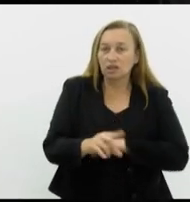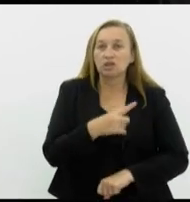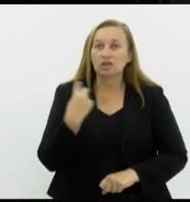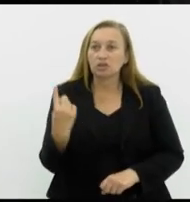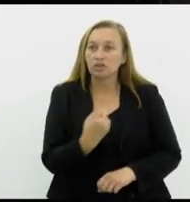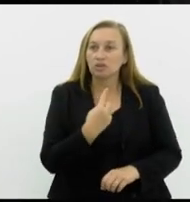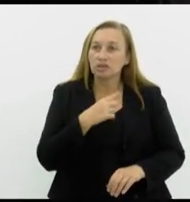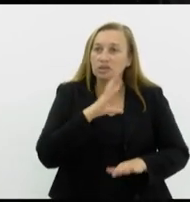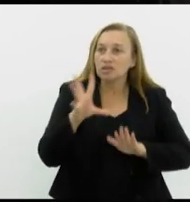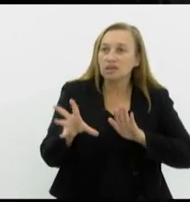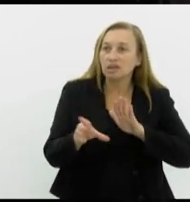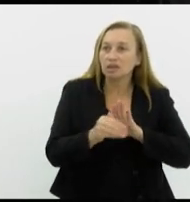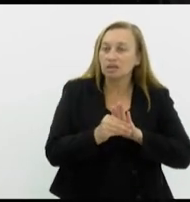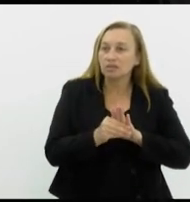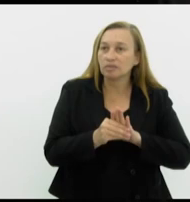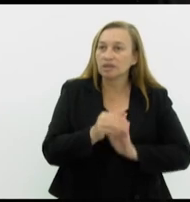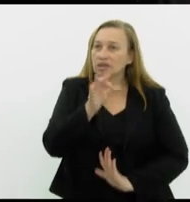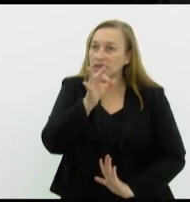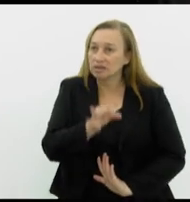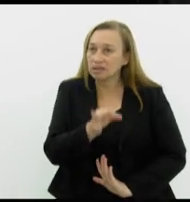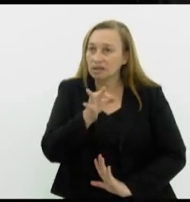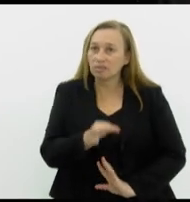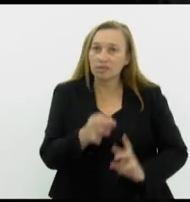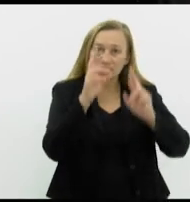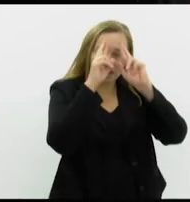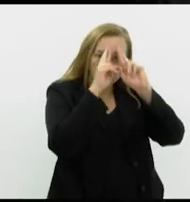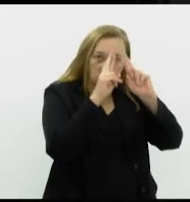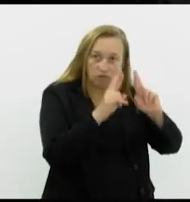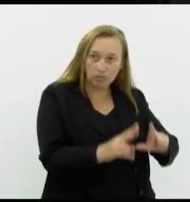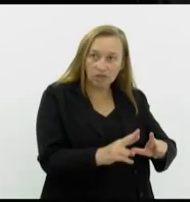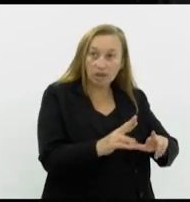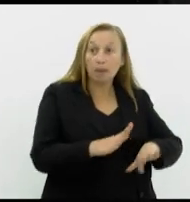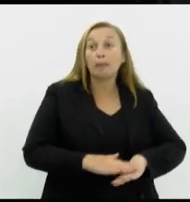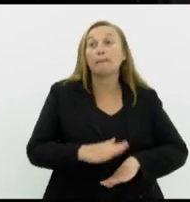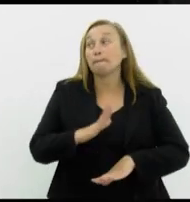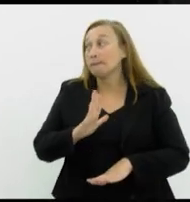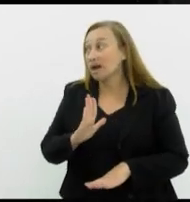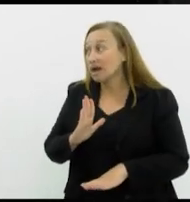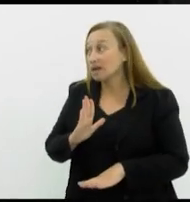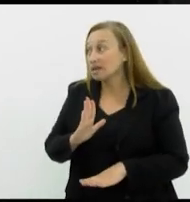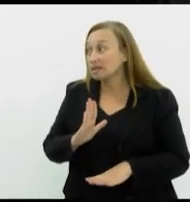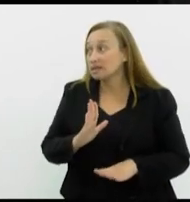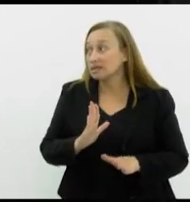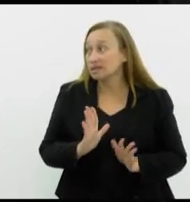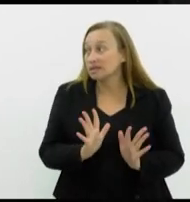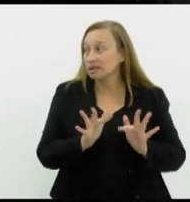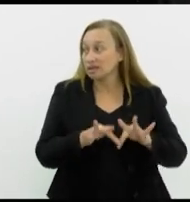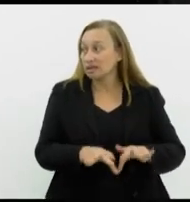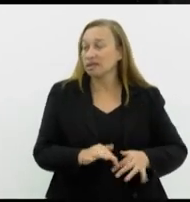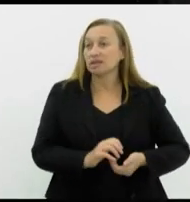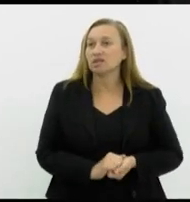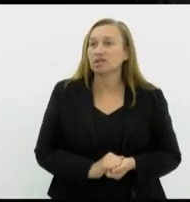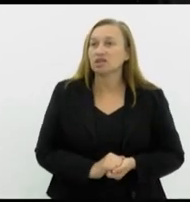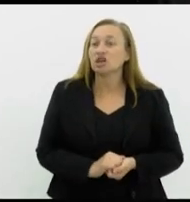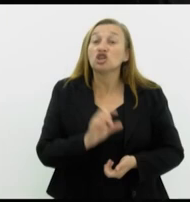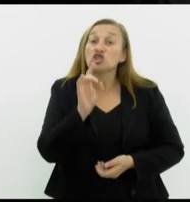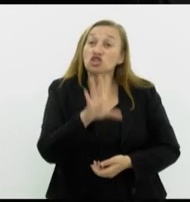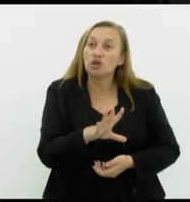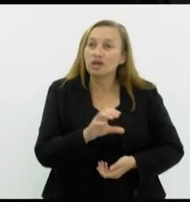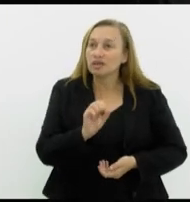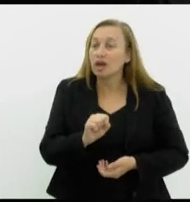emendas sejam devidamente respeitadas, mas executadas. Somente